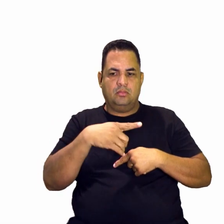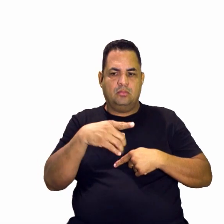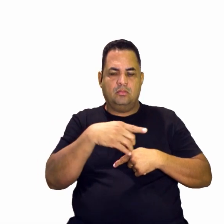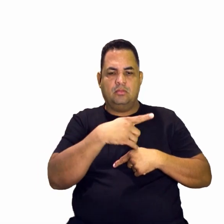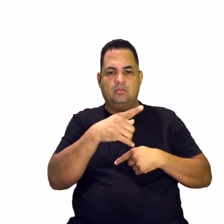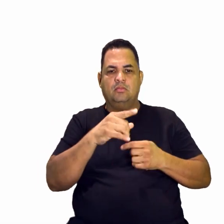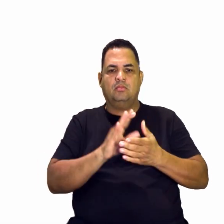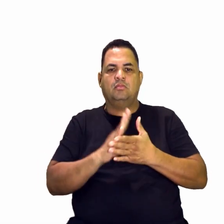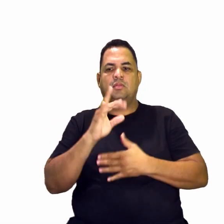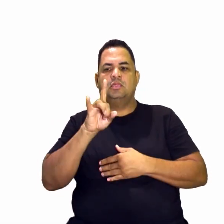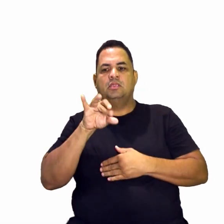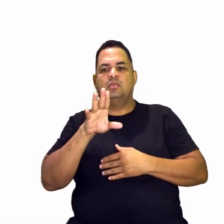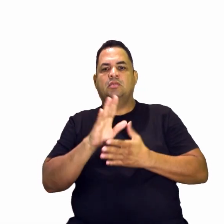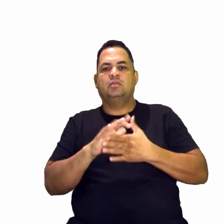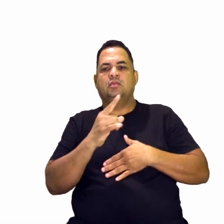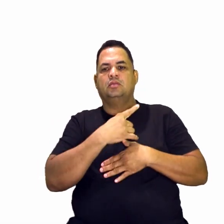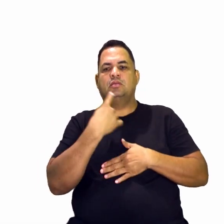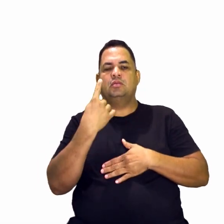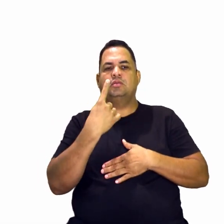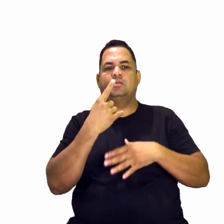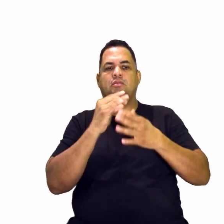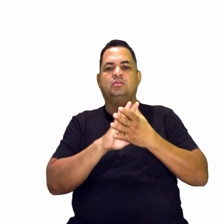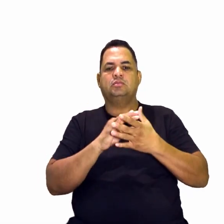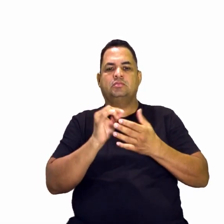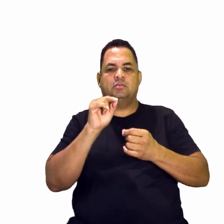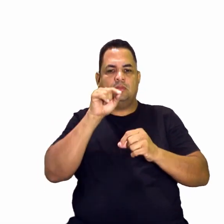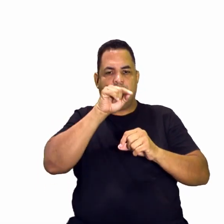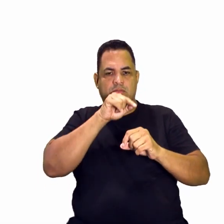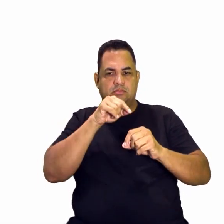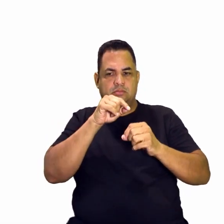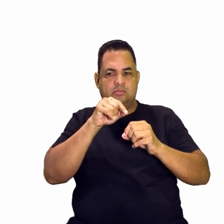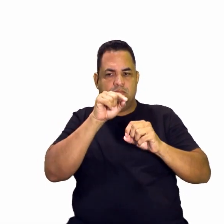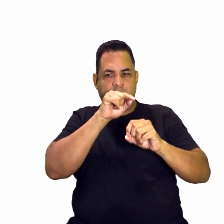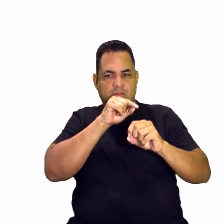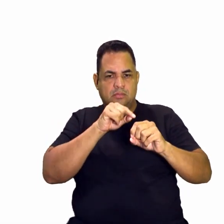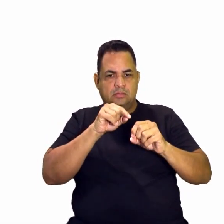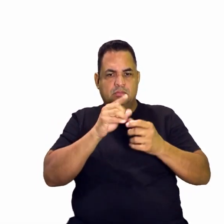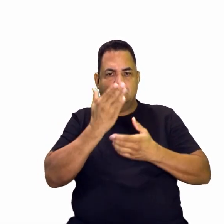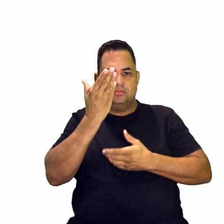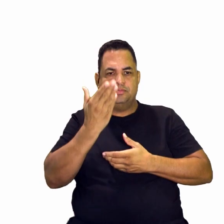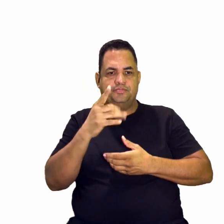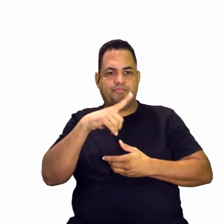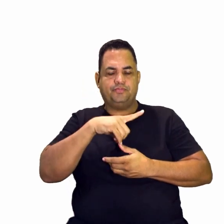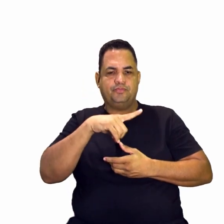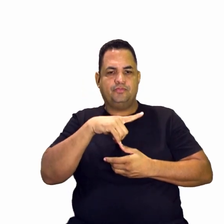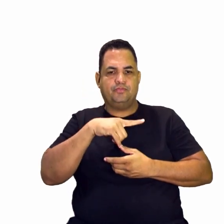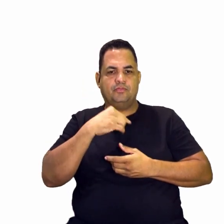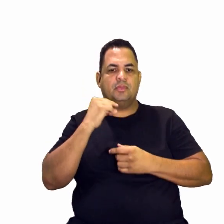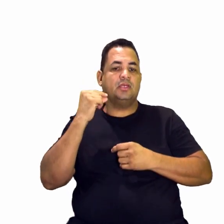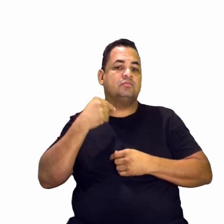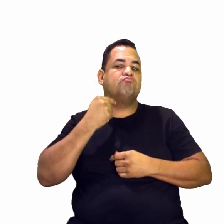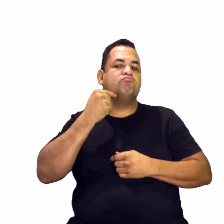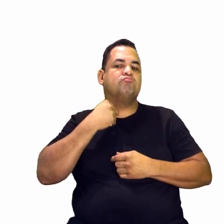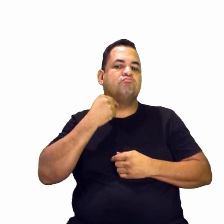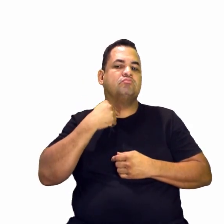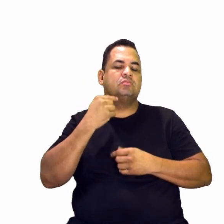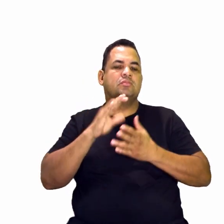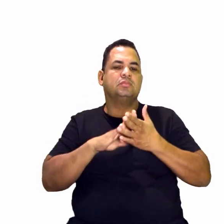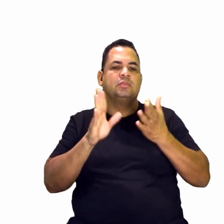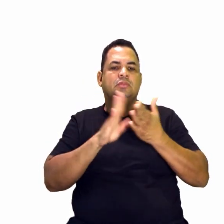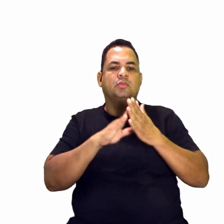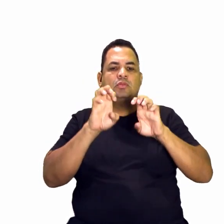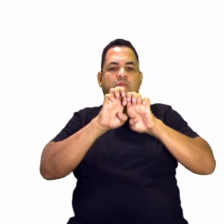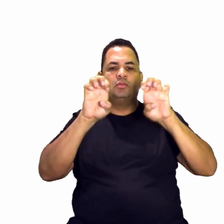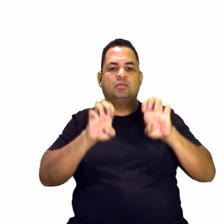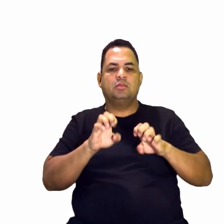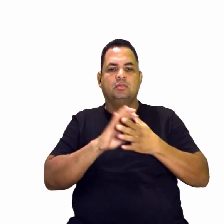dos centríolos. Nós já vimos que essa cabeça, né, vamos dizer assim, ela tem um pescocinho, uma estrutura